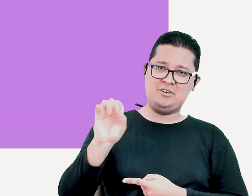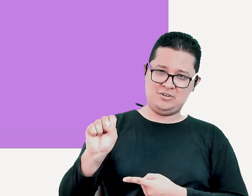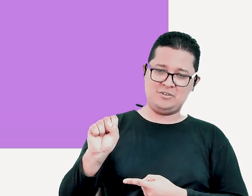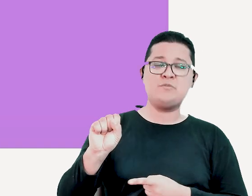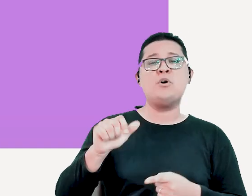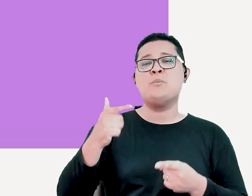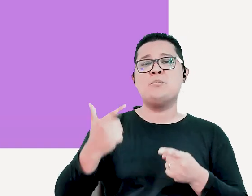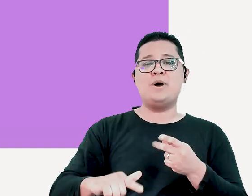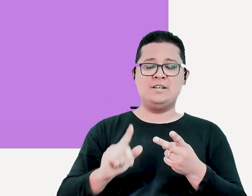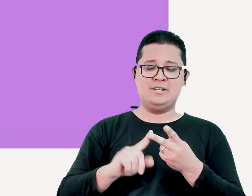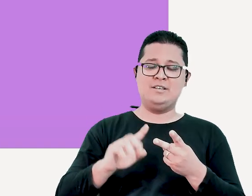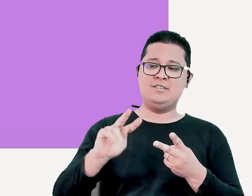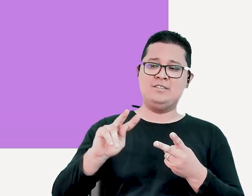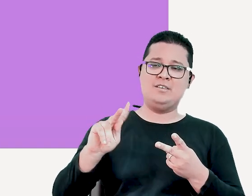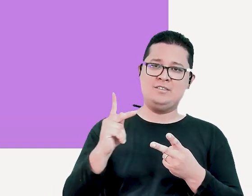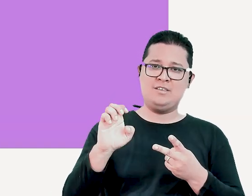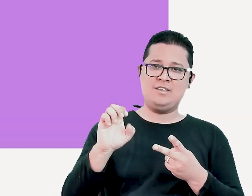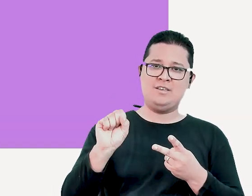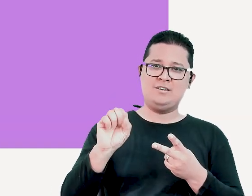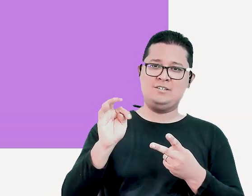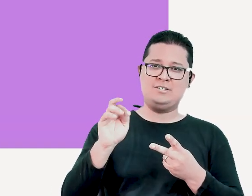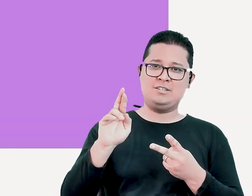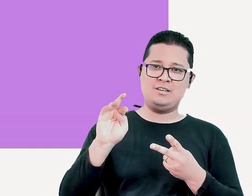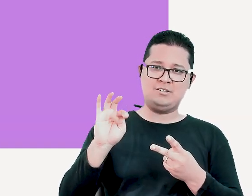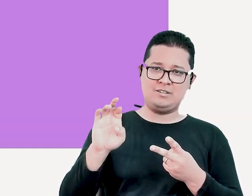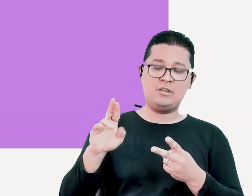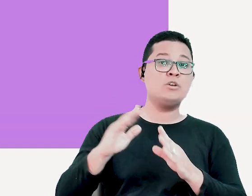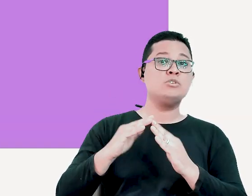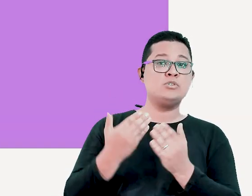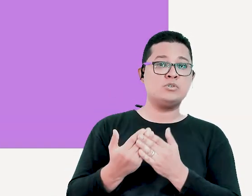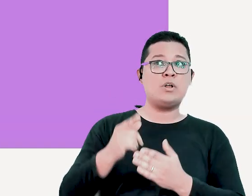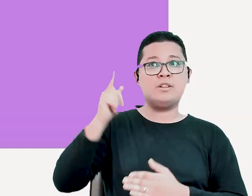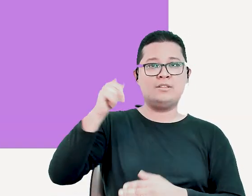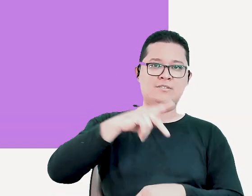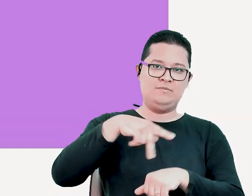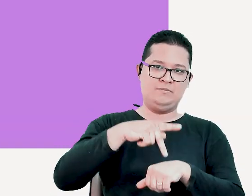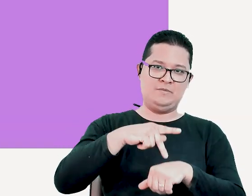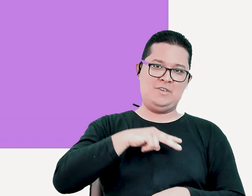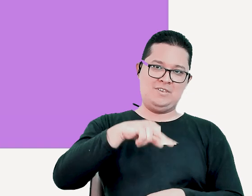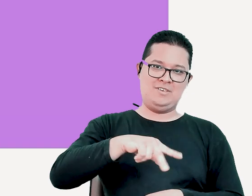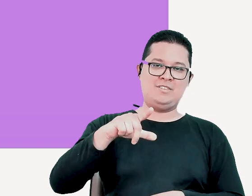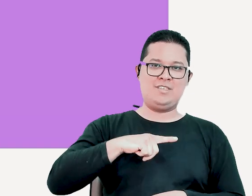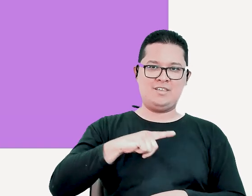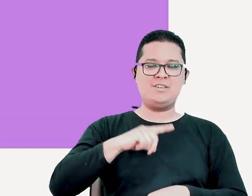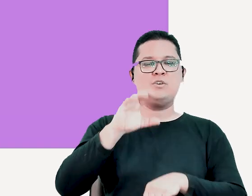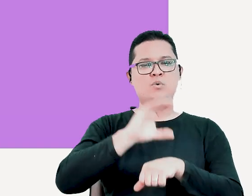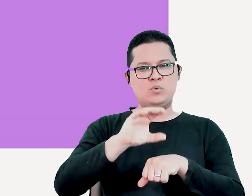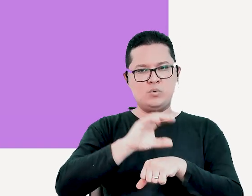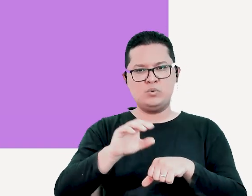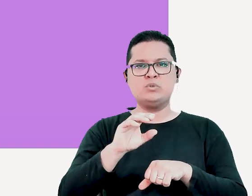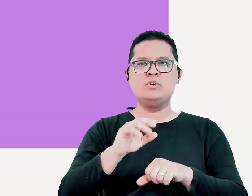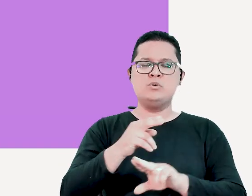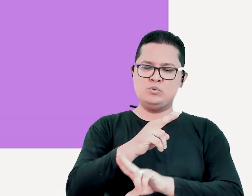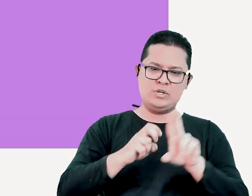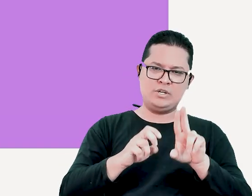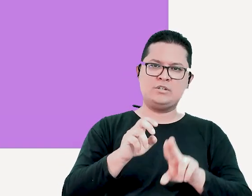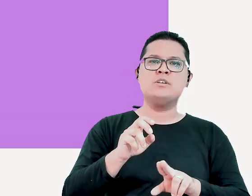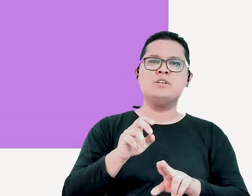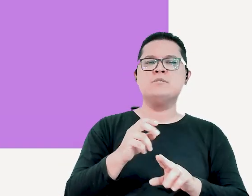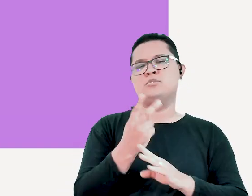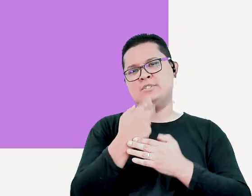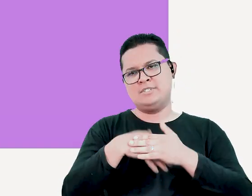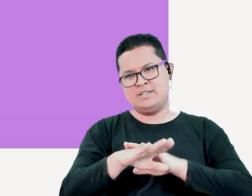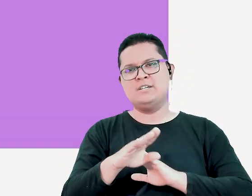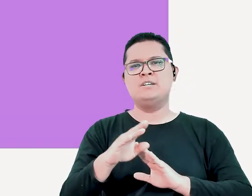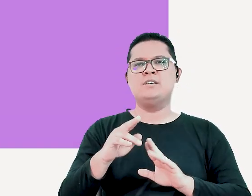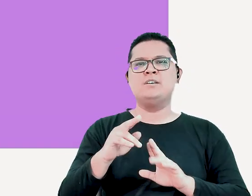que é uma escola lá de Portugal, que tem cursos de UX Design, UX Research, UX Writing, inclusive o curso de UX Writing na prática,